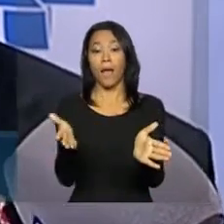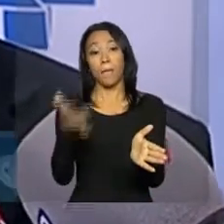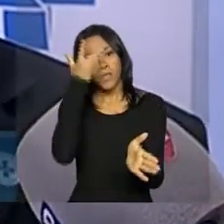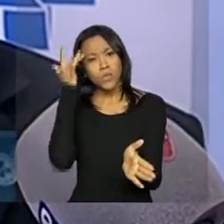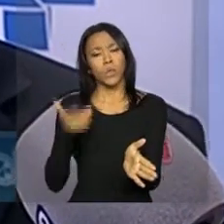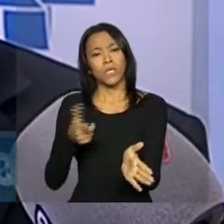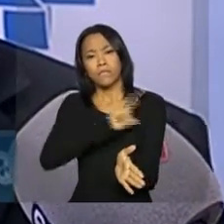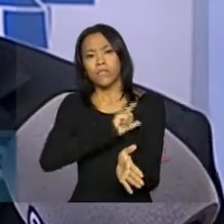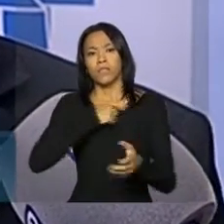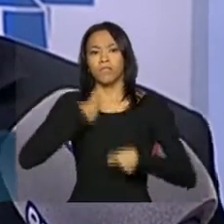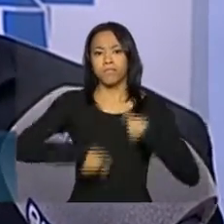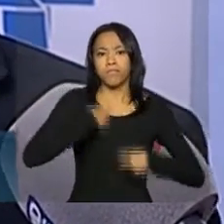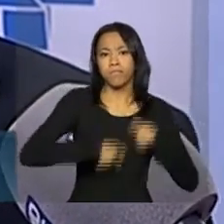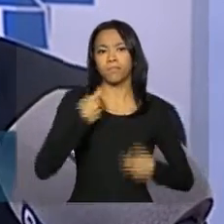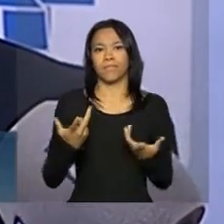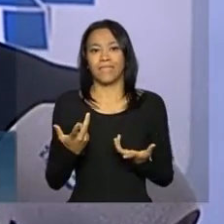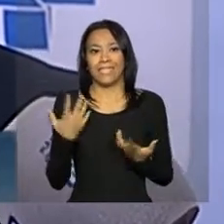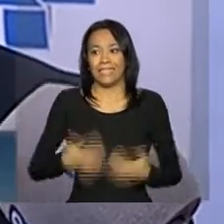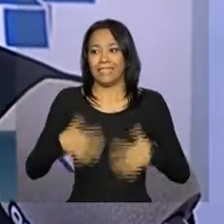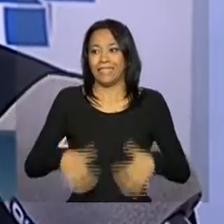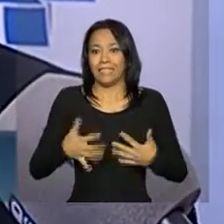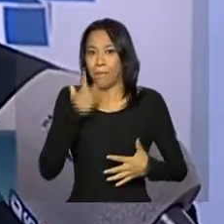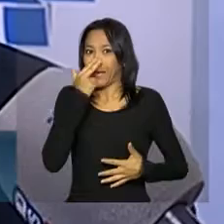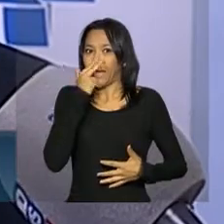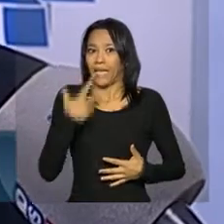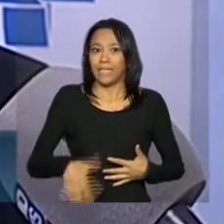um sexo não seguro, que possa estar com o vírus